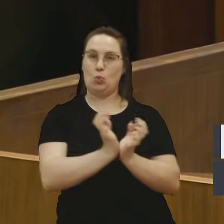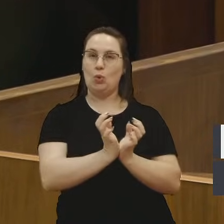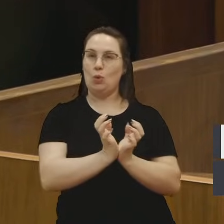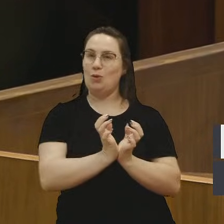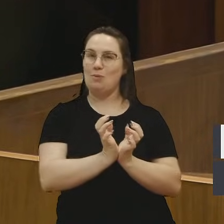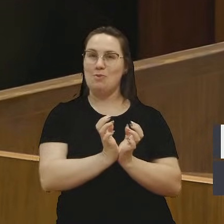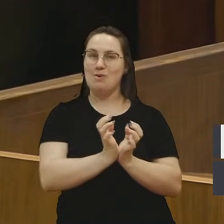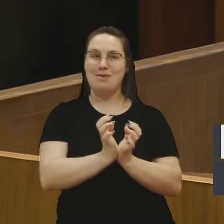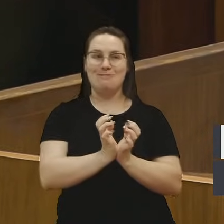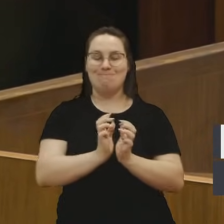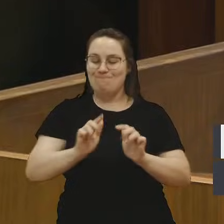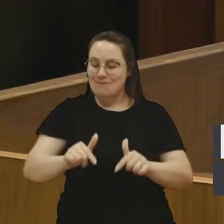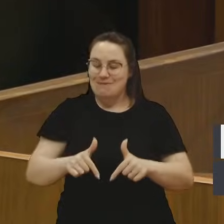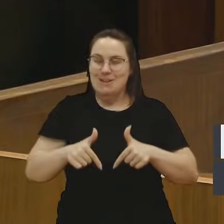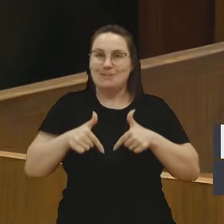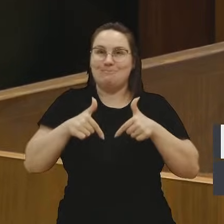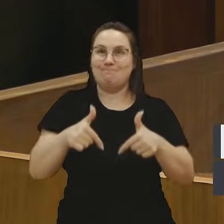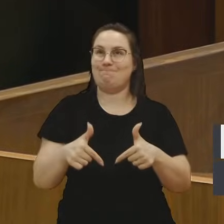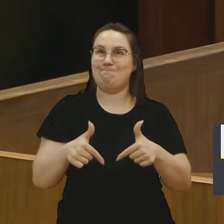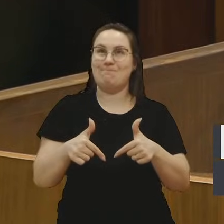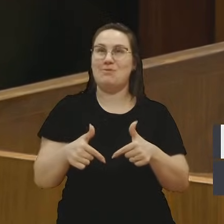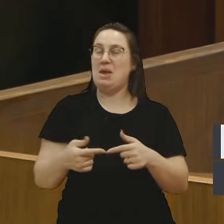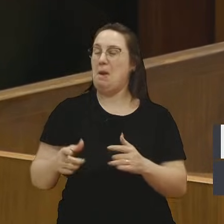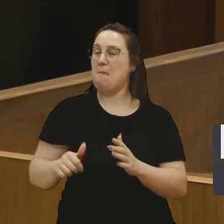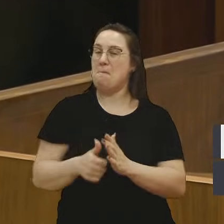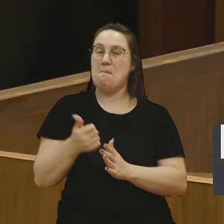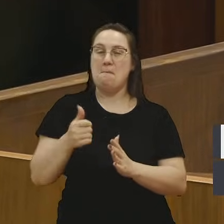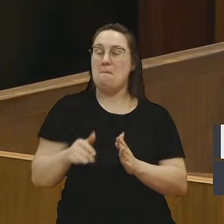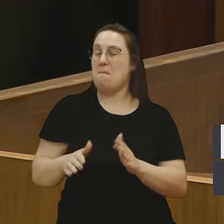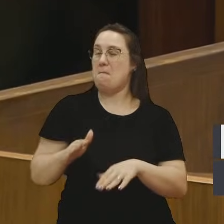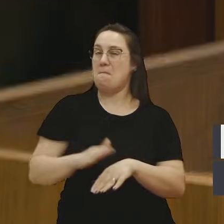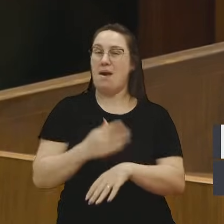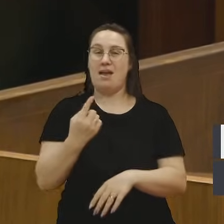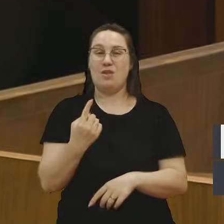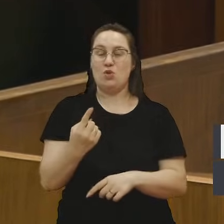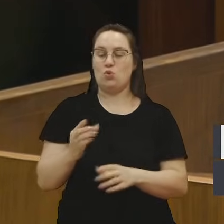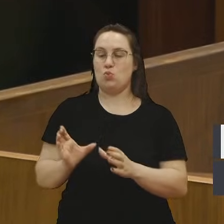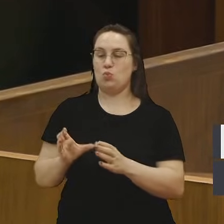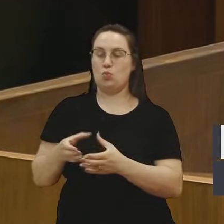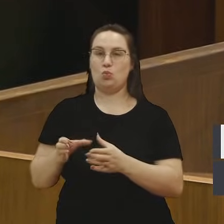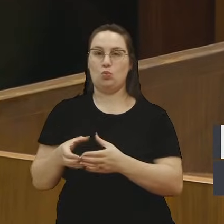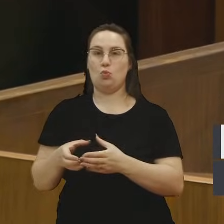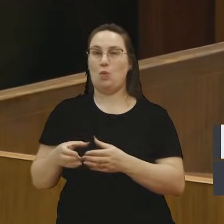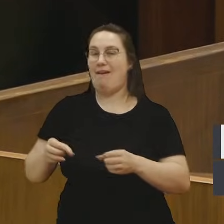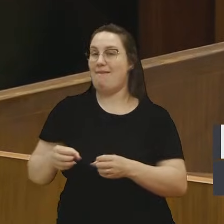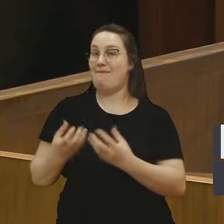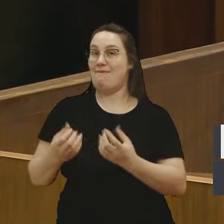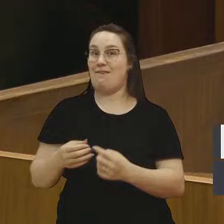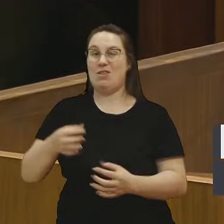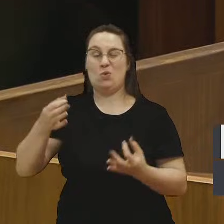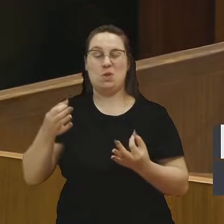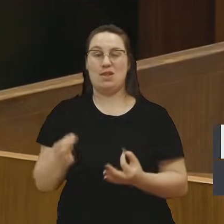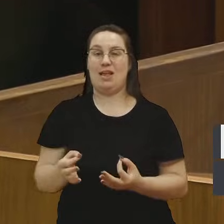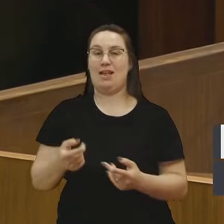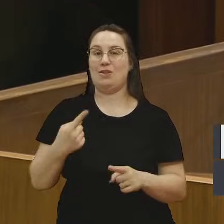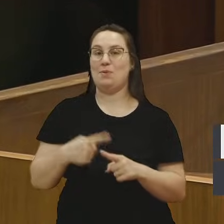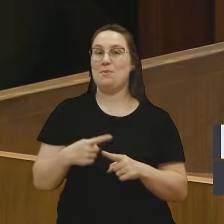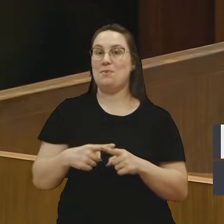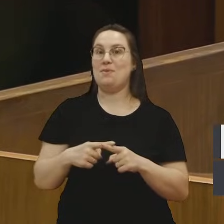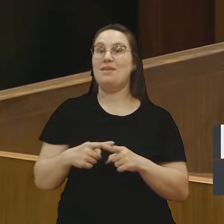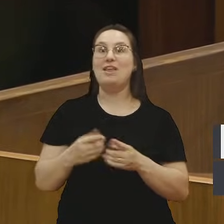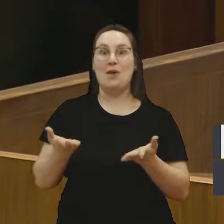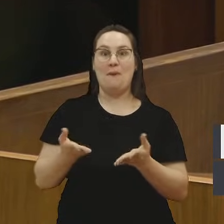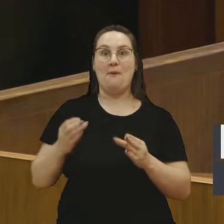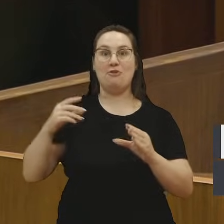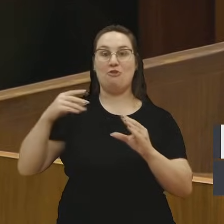mediu esforços para que chegássemos a mais uma edição do Mérito Esportivo com êxito. Tanto é que a casa está